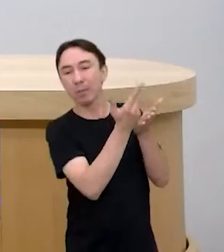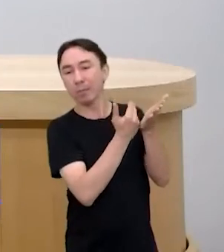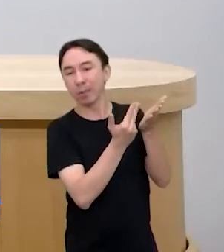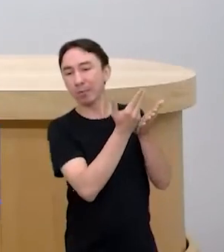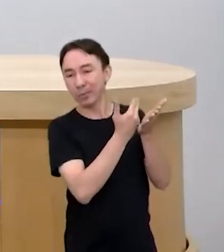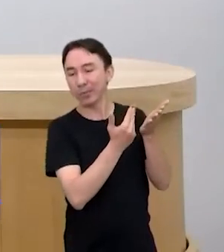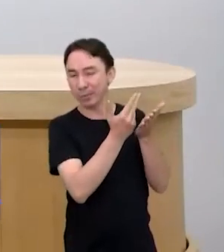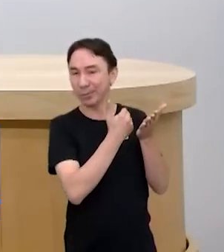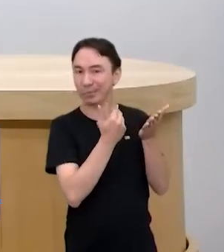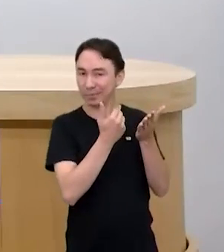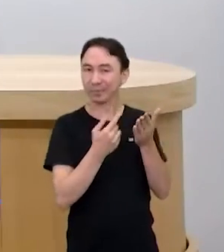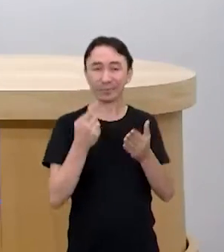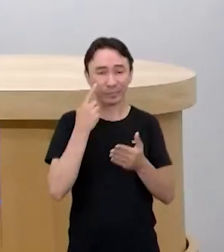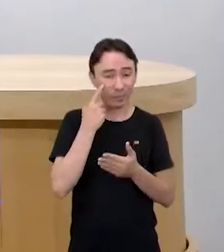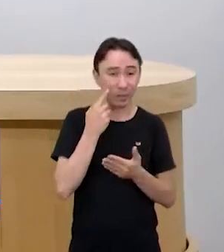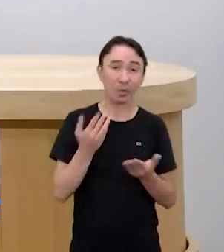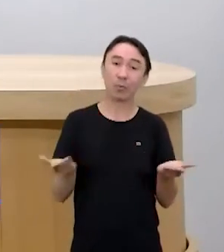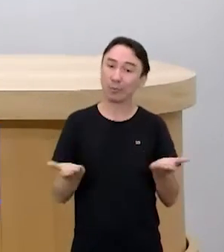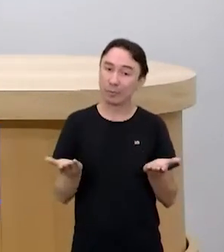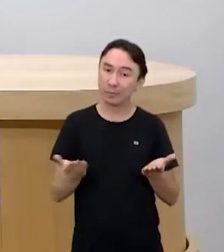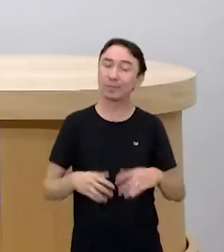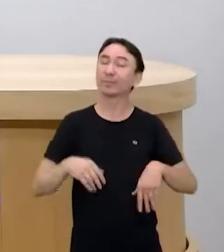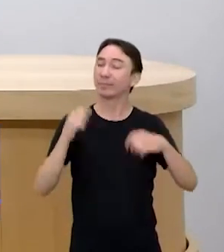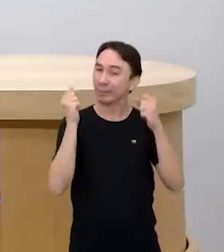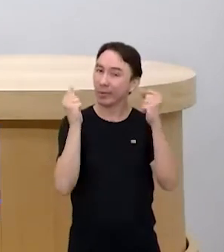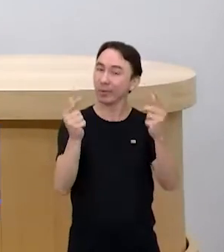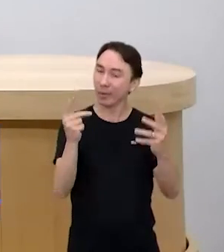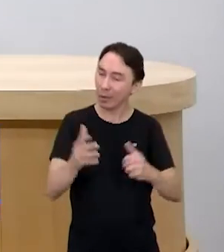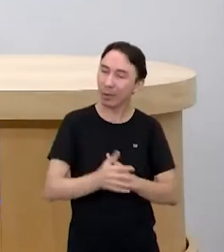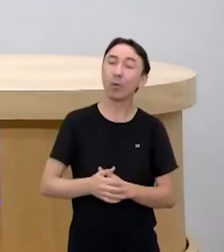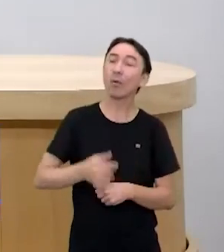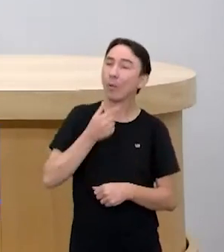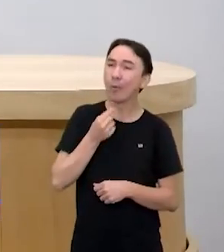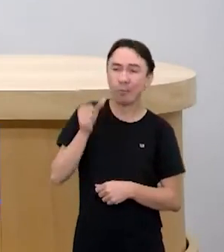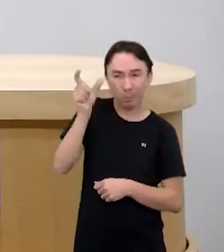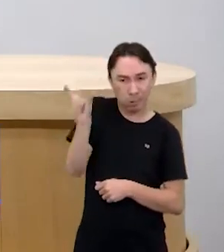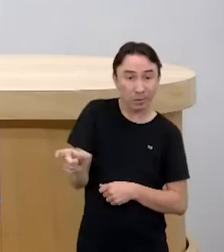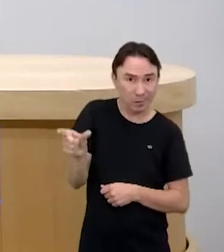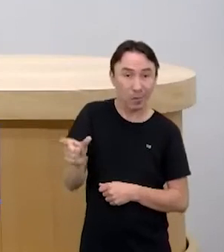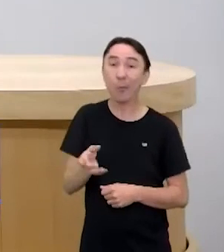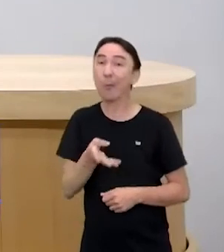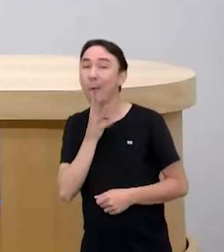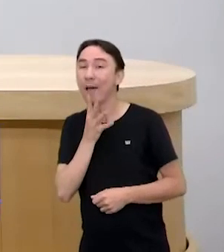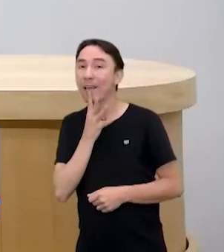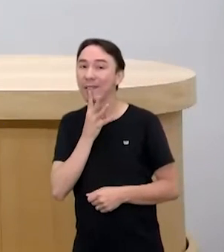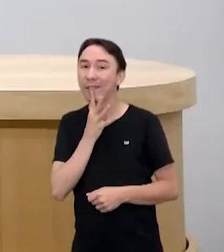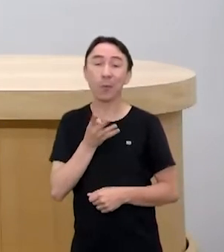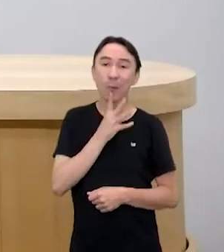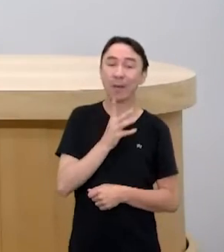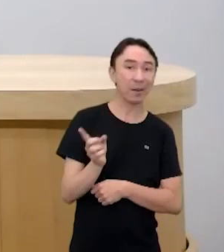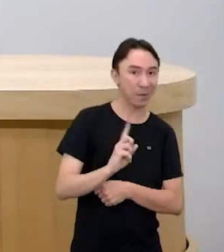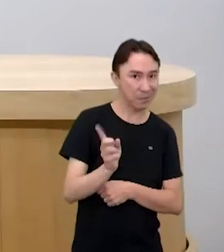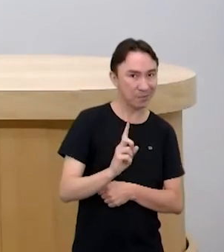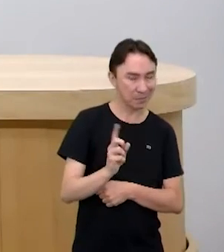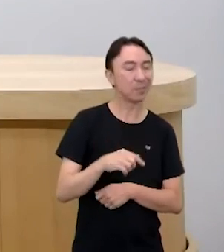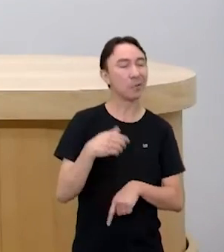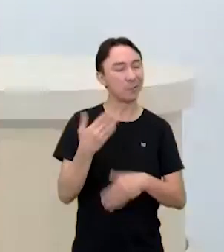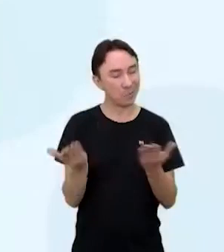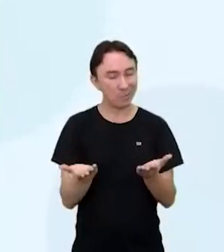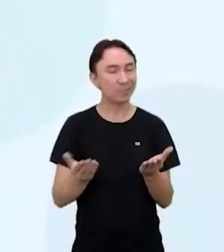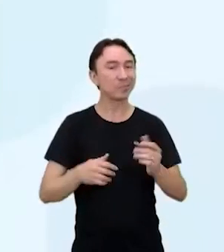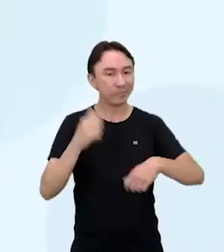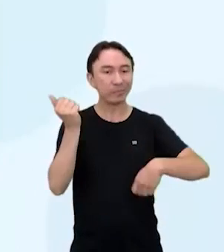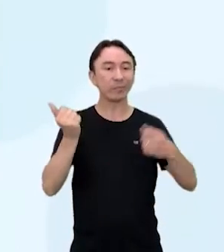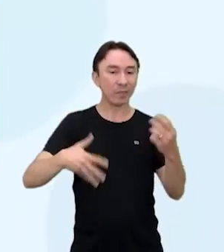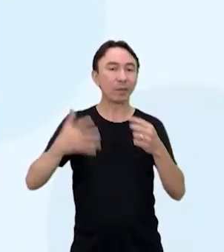Já ouviu? Então, se você não ouviu, você vai falar hoje. Se você já ouviu, a gente vai ver de novo. Então, bora lá. Primeiramente, vamos dar uma olhada